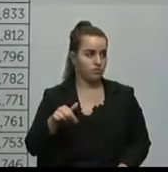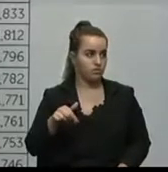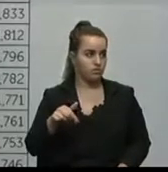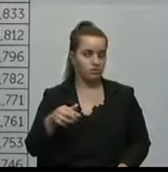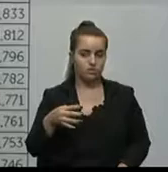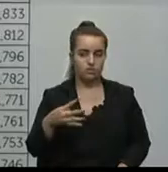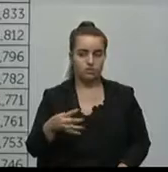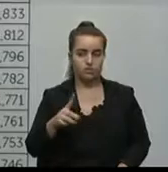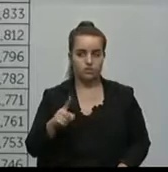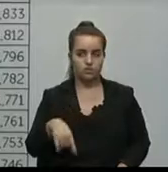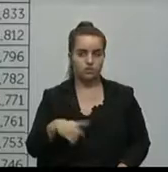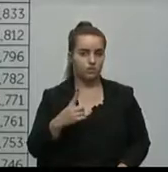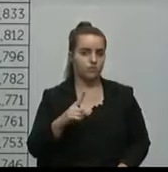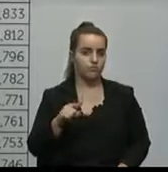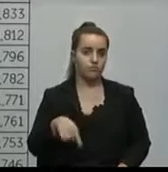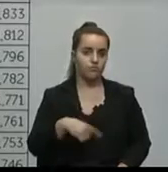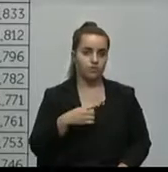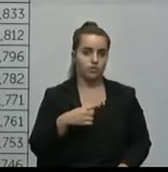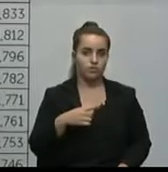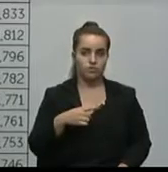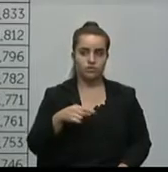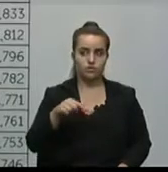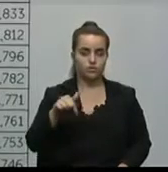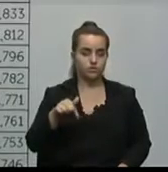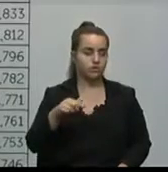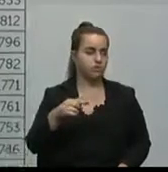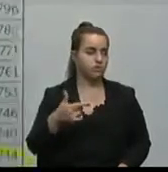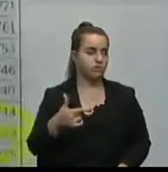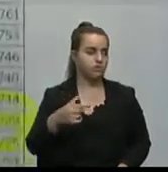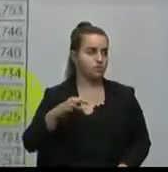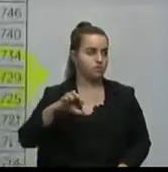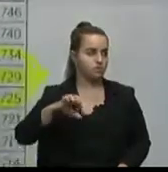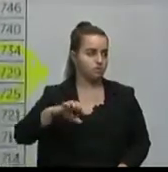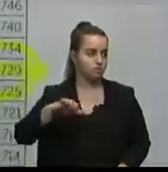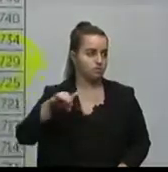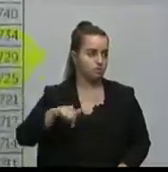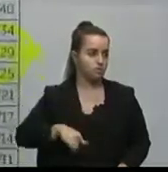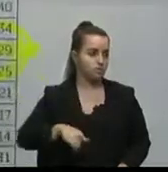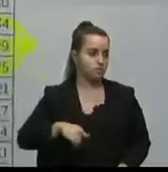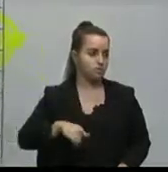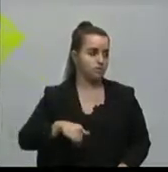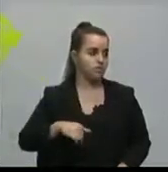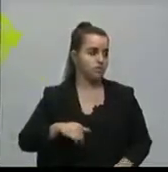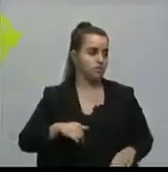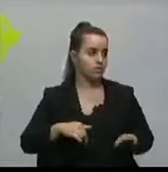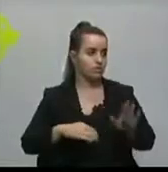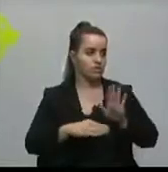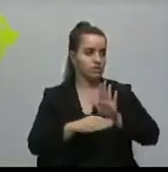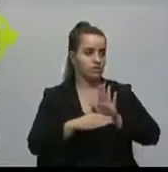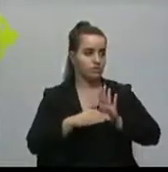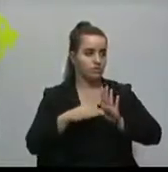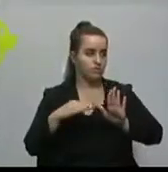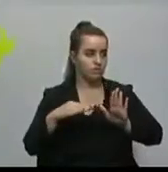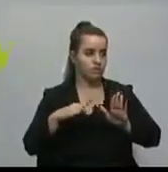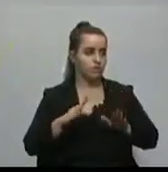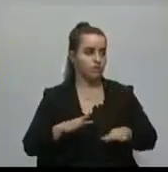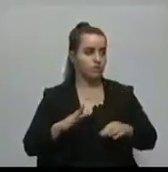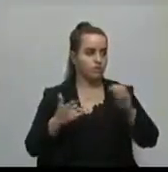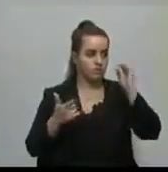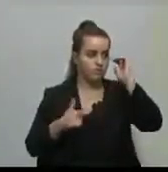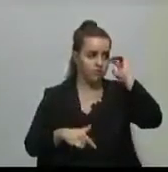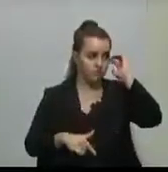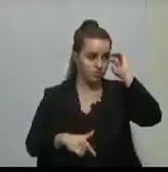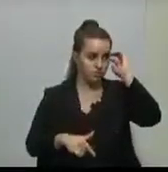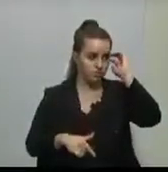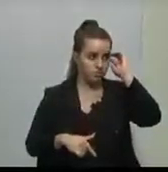1,729. Não tem um valor menor do que 1,729 nessa tabela. Então, novamente,